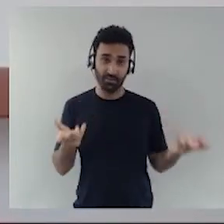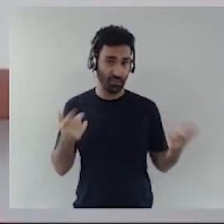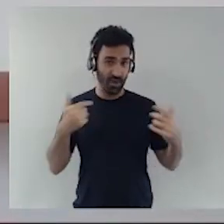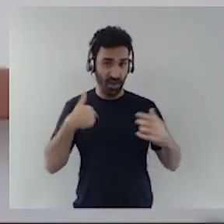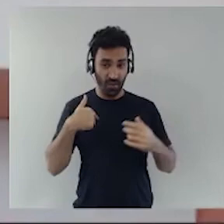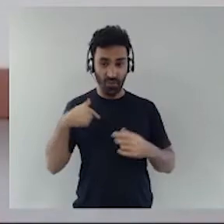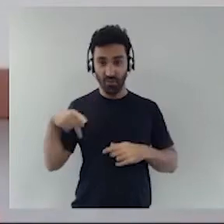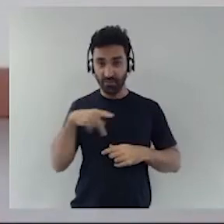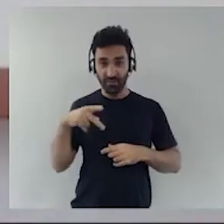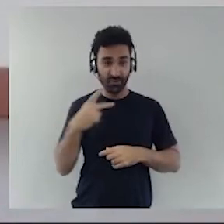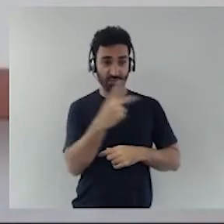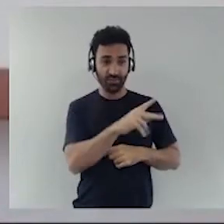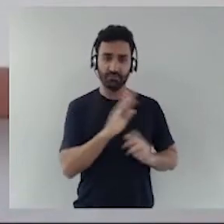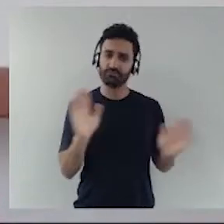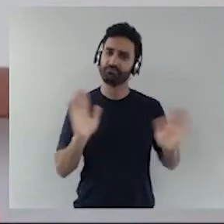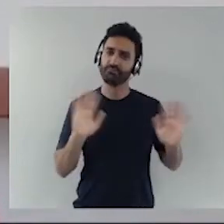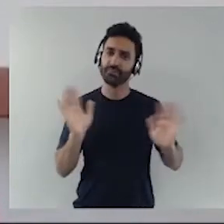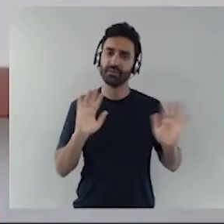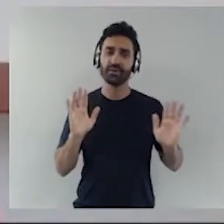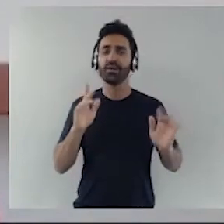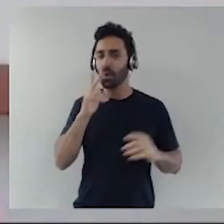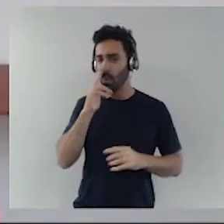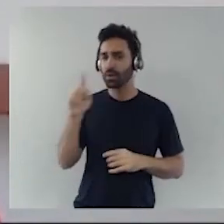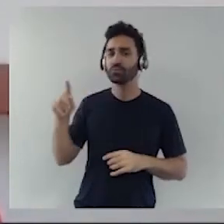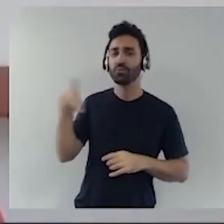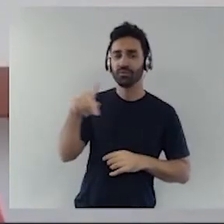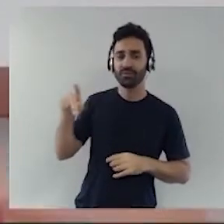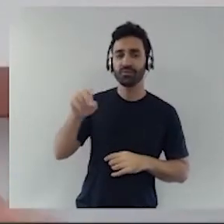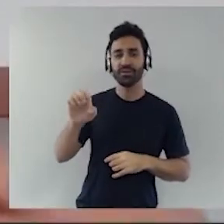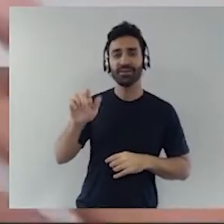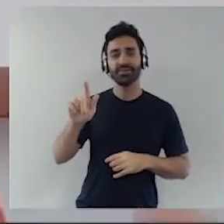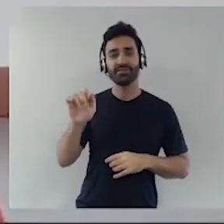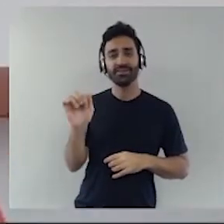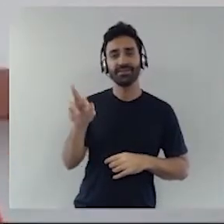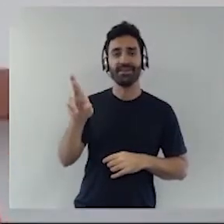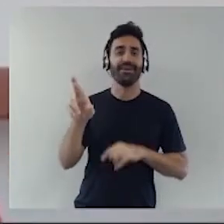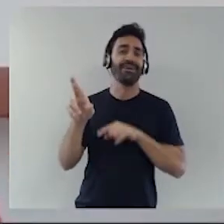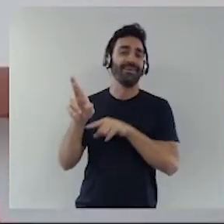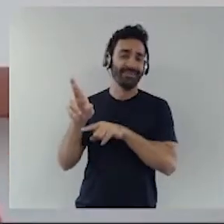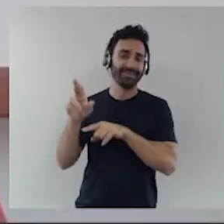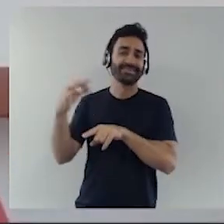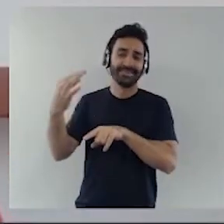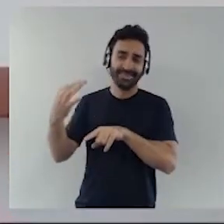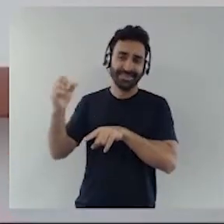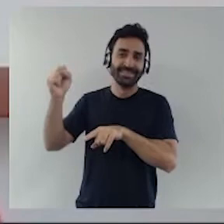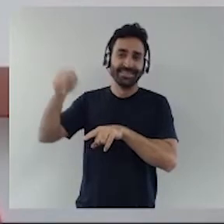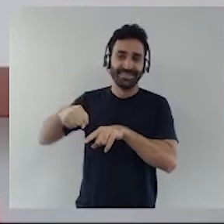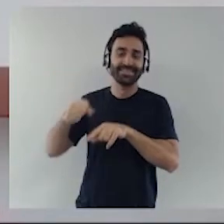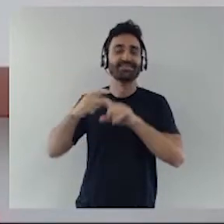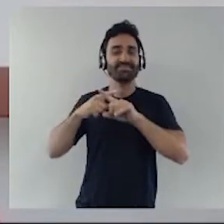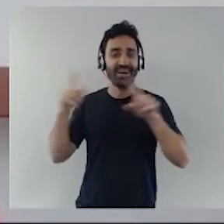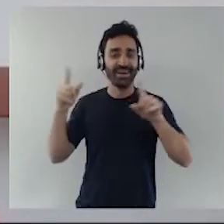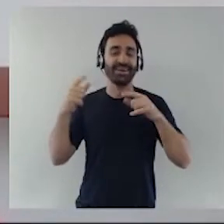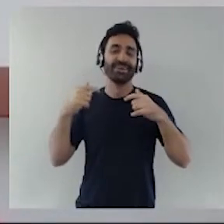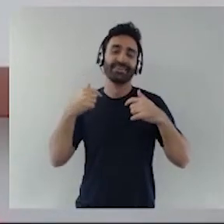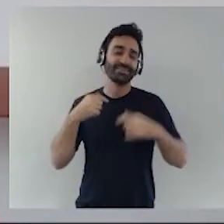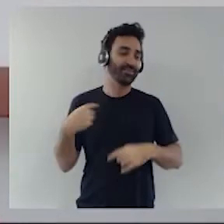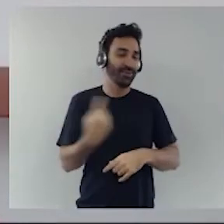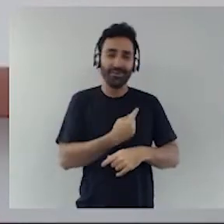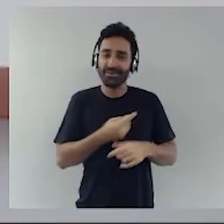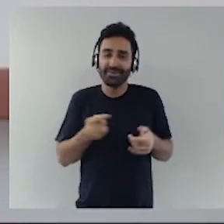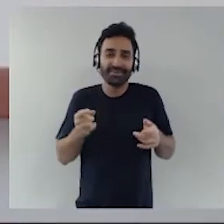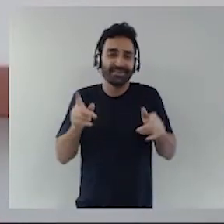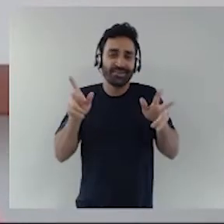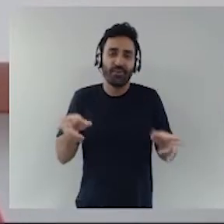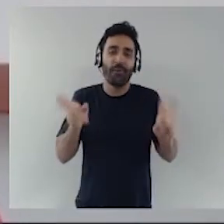professora professor talvez seja professora de gravar esse sim que me acompanha desde sempre mas nós aqui no filme gostamos todos muito